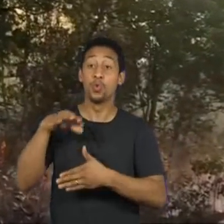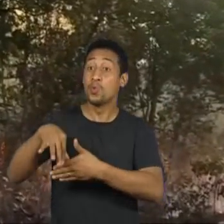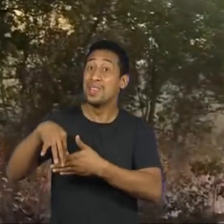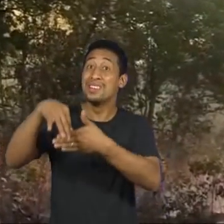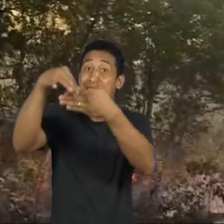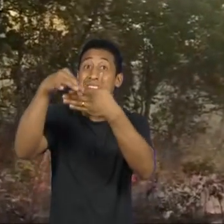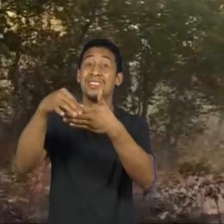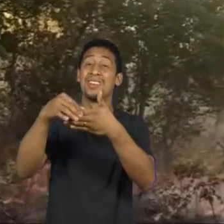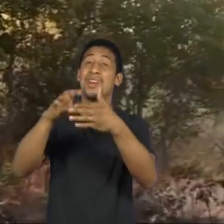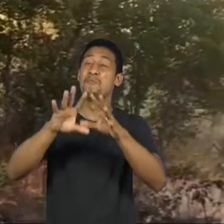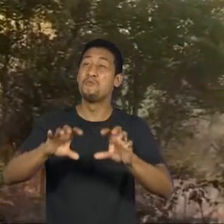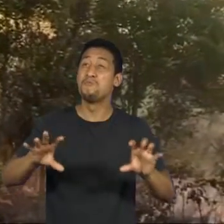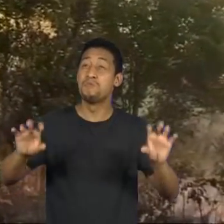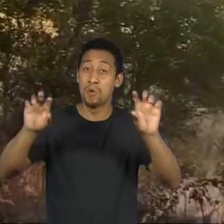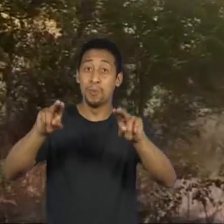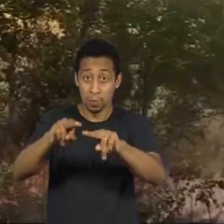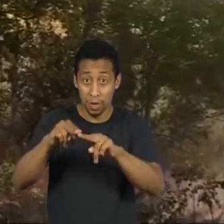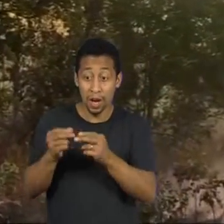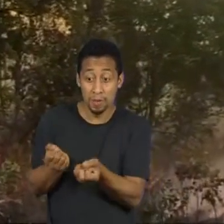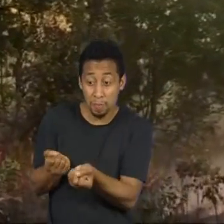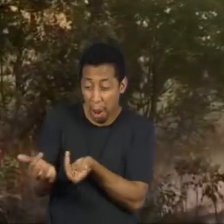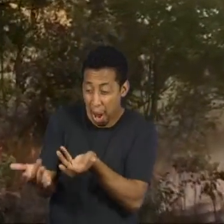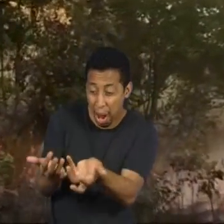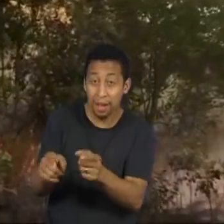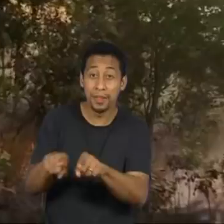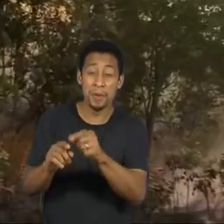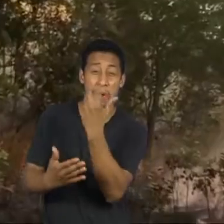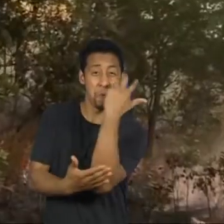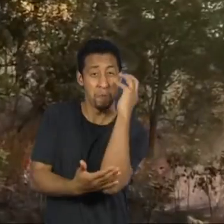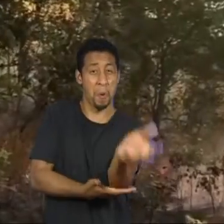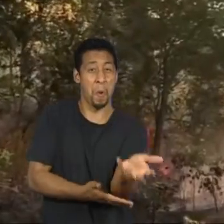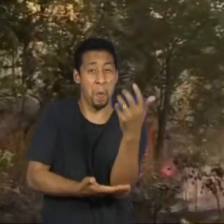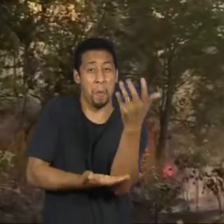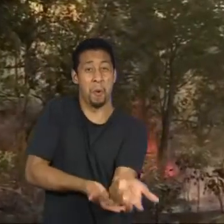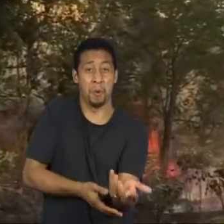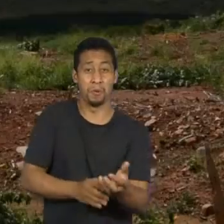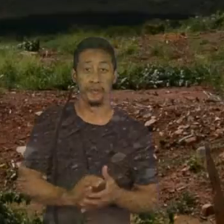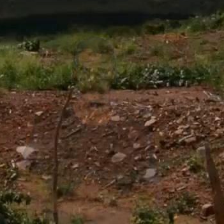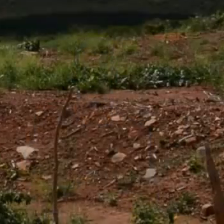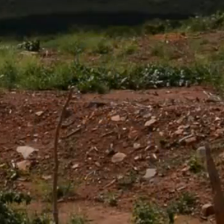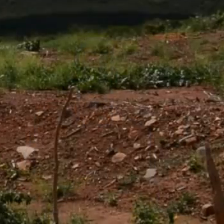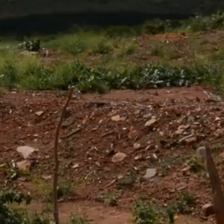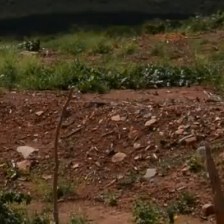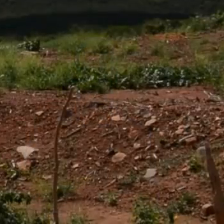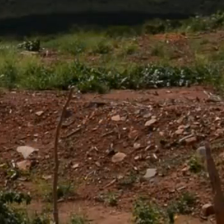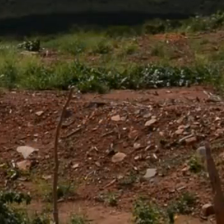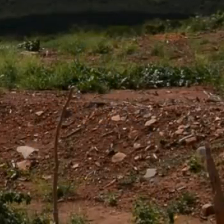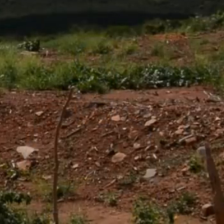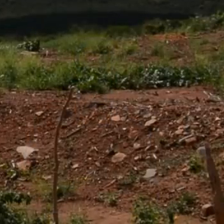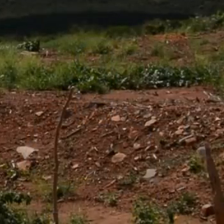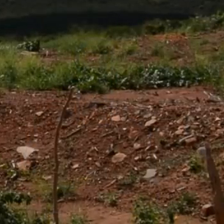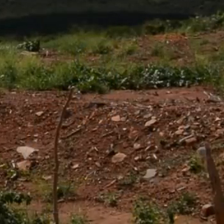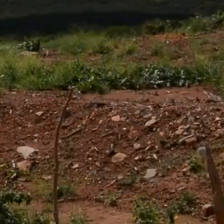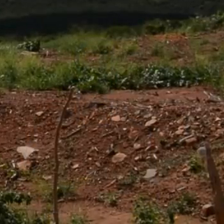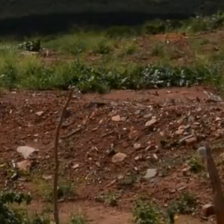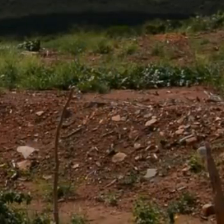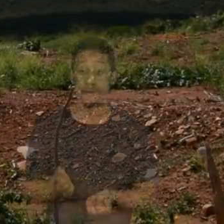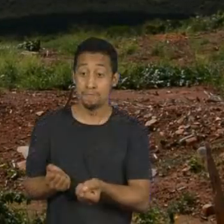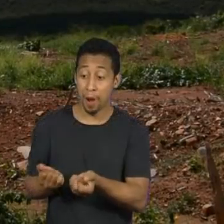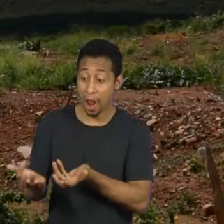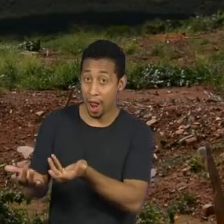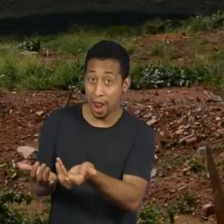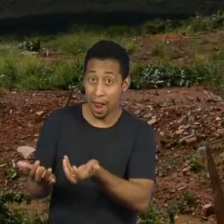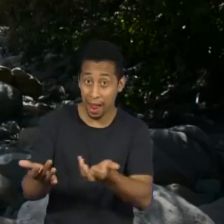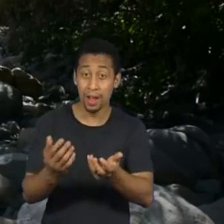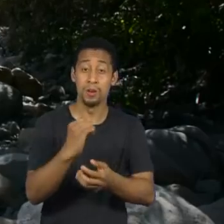emissões causadas por queimadas e desmatamentos. Os incêndios, cortes